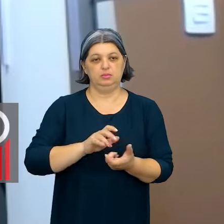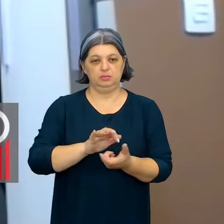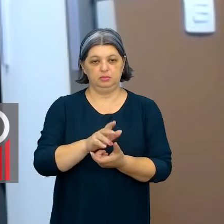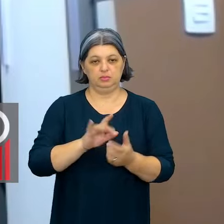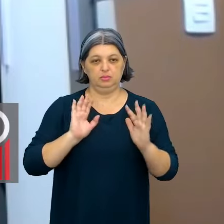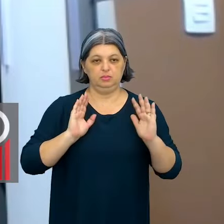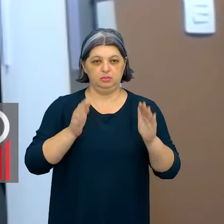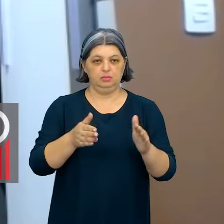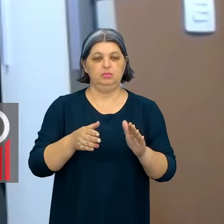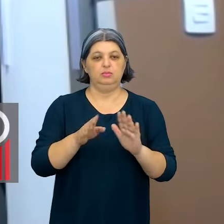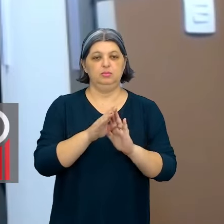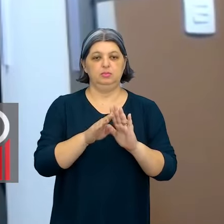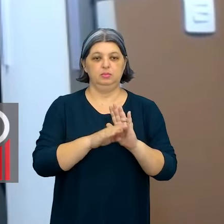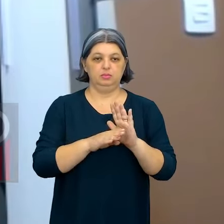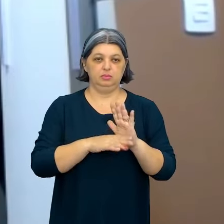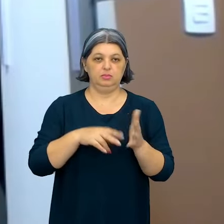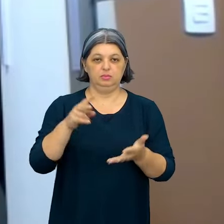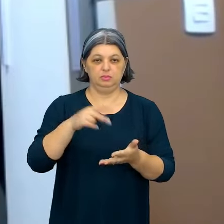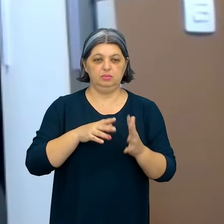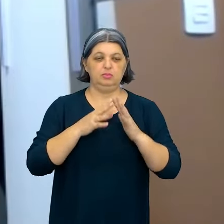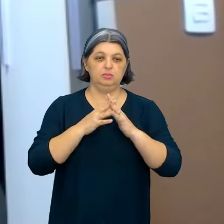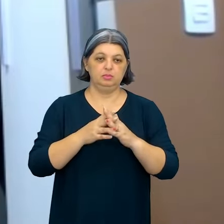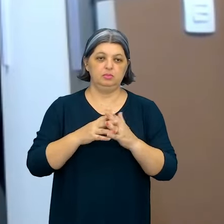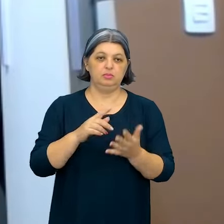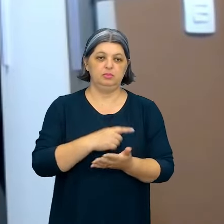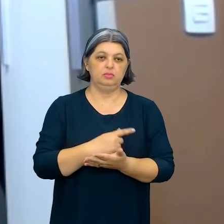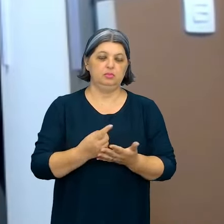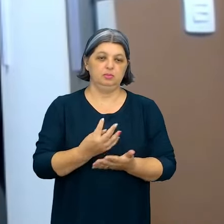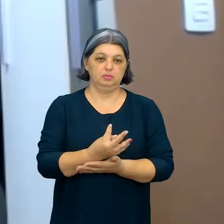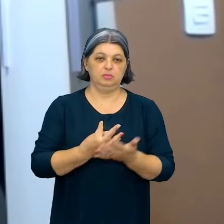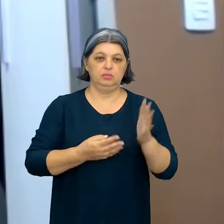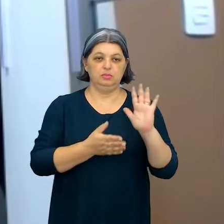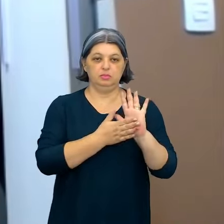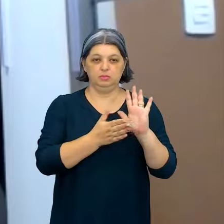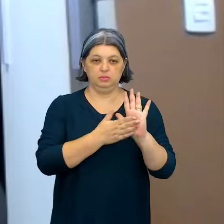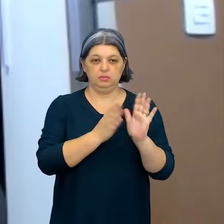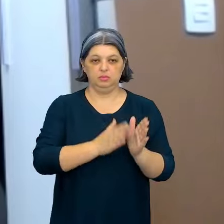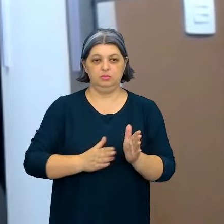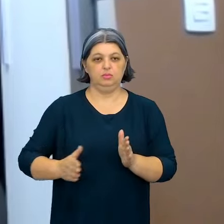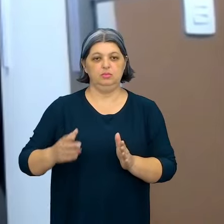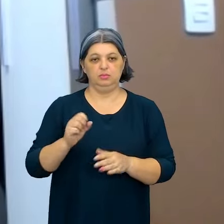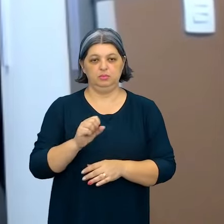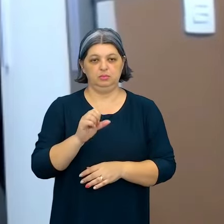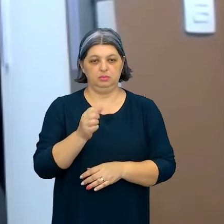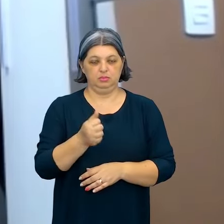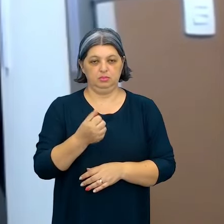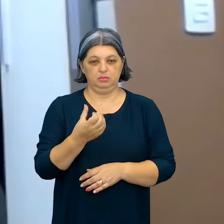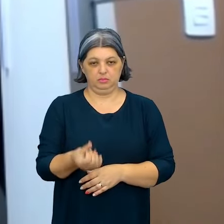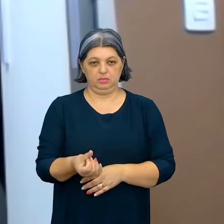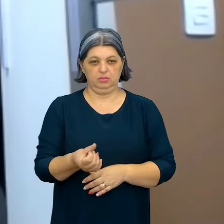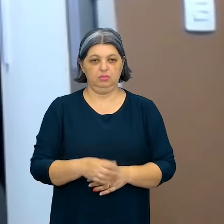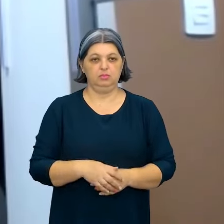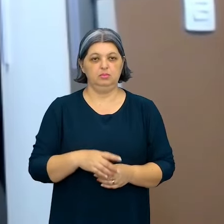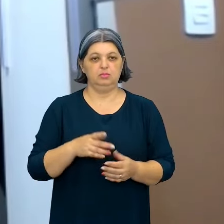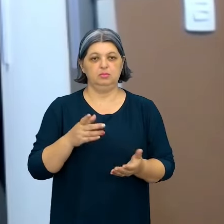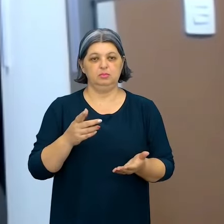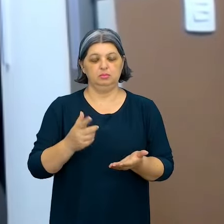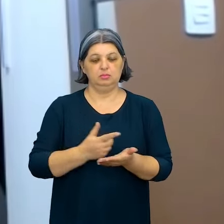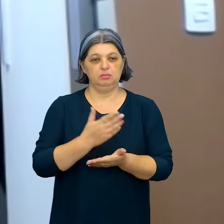níveis de leitura e na complexidade dos gêneros textuais propostos lá na sequência de atividade 6, do Caderno